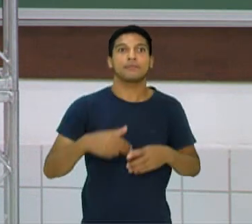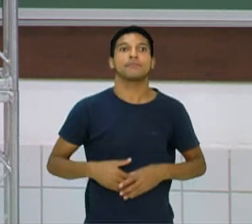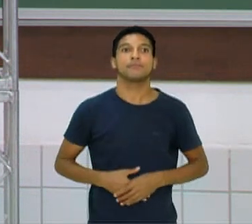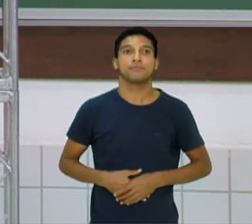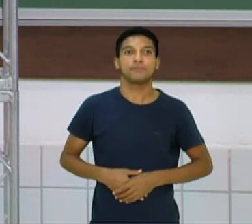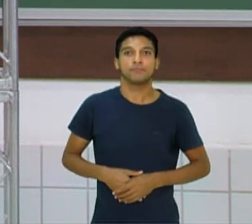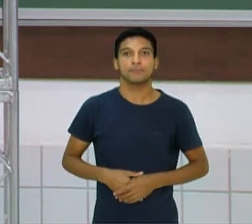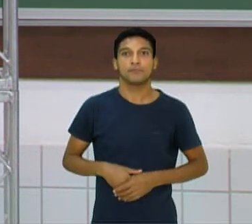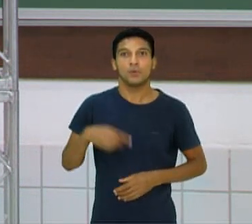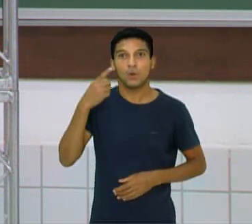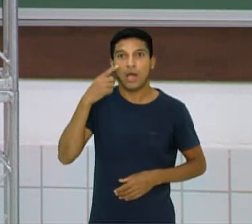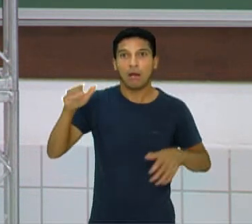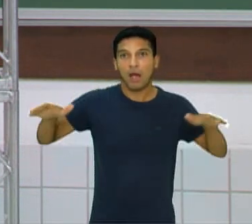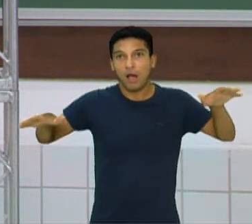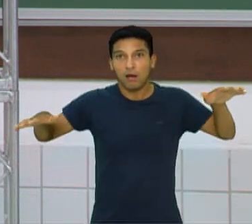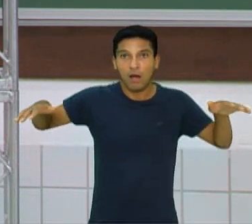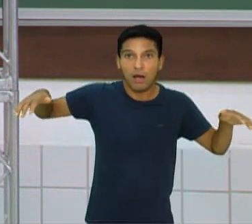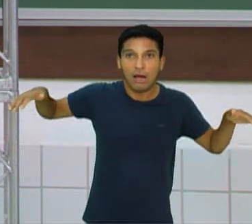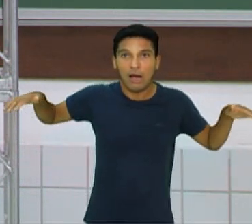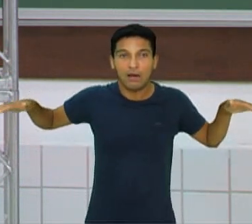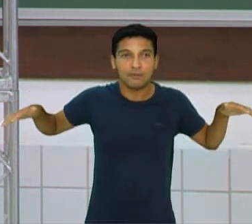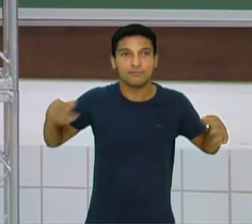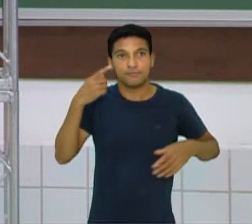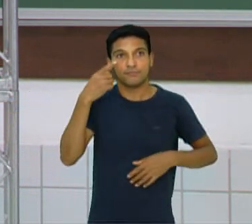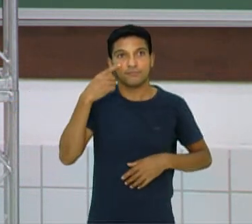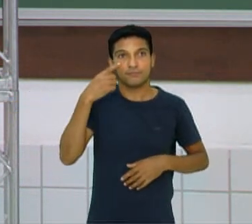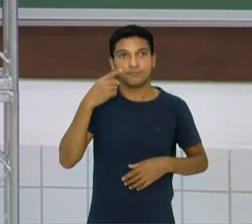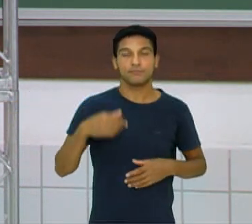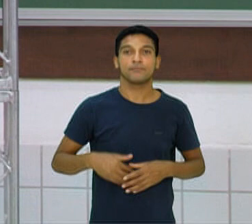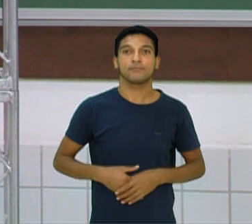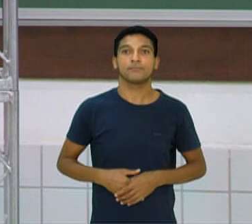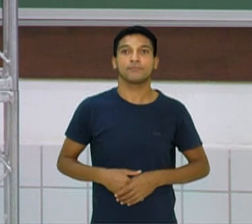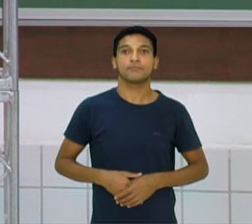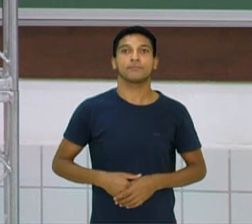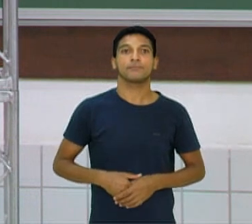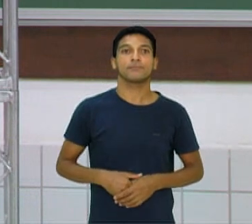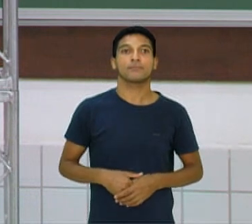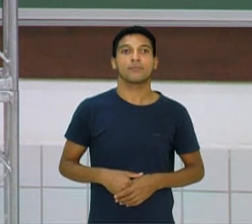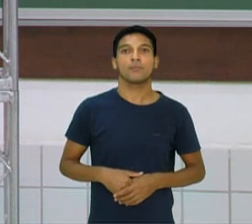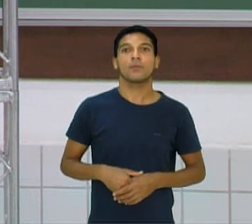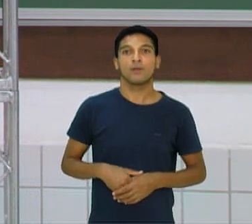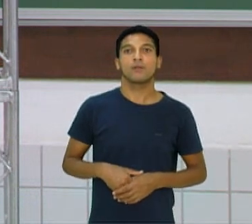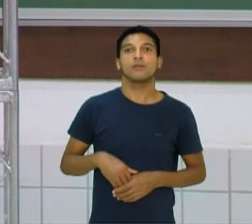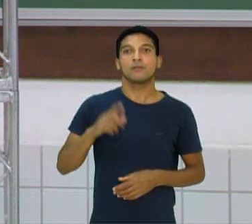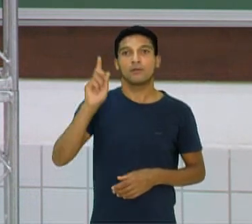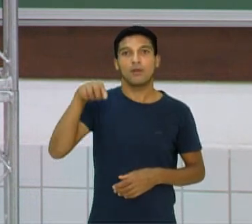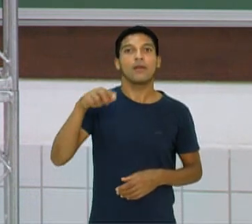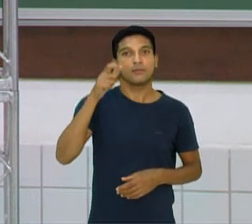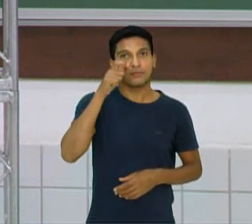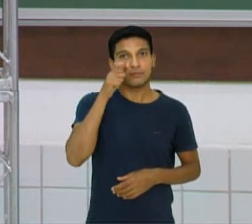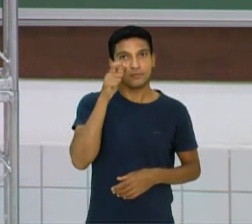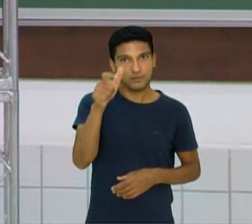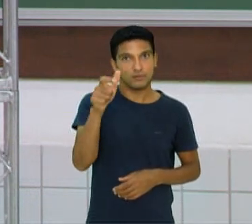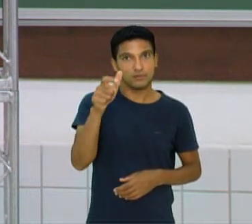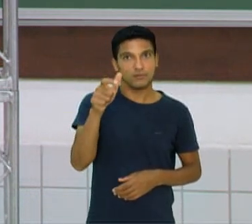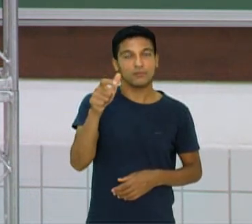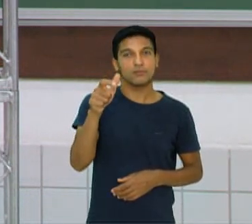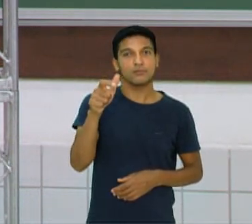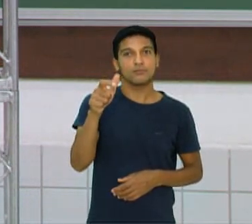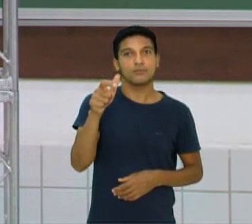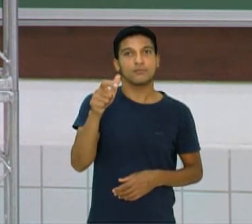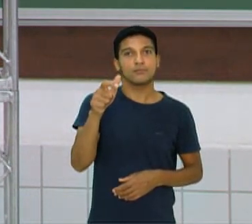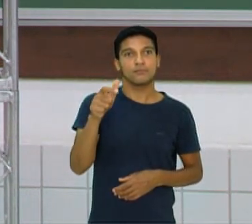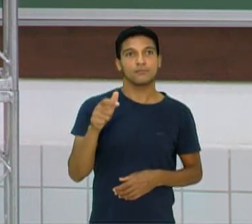algumas manobras e saltos em cima do slackline, tá? É um esporte também bem interessante, uma atividade bem